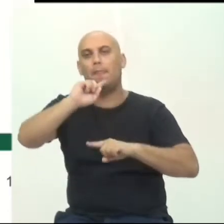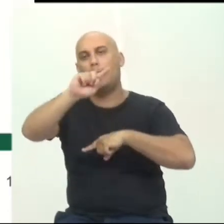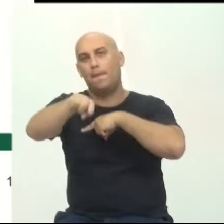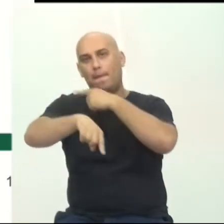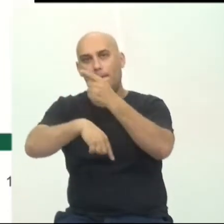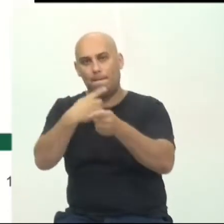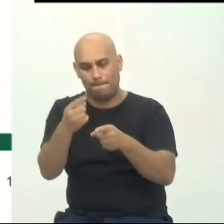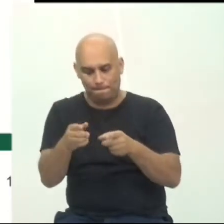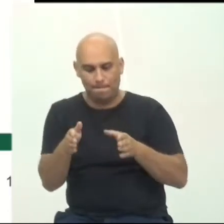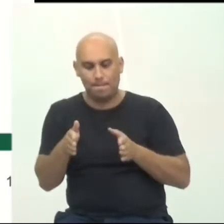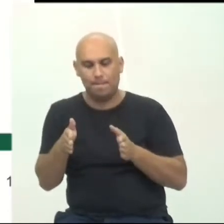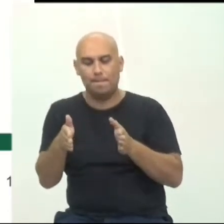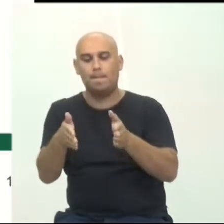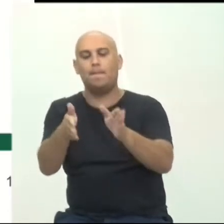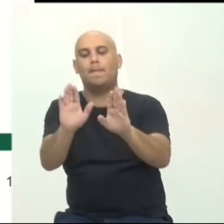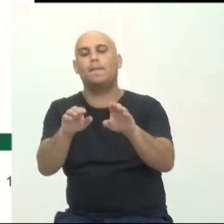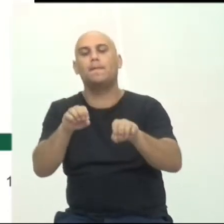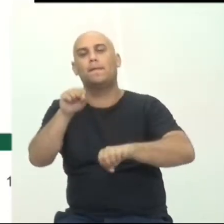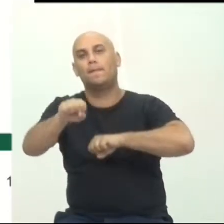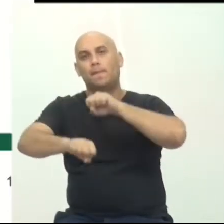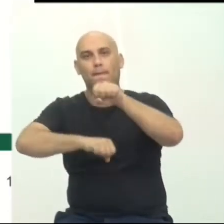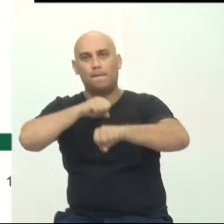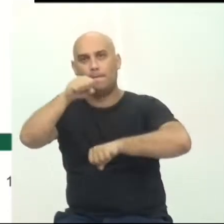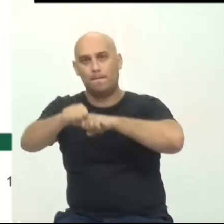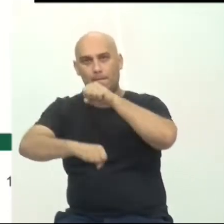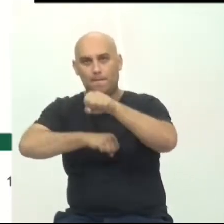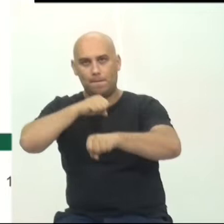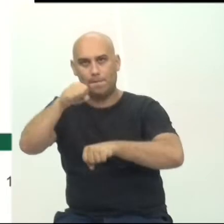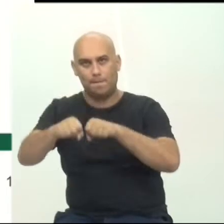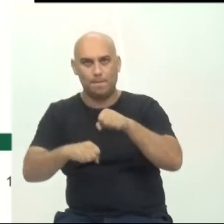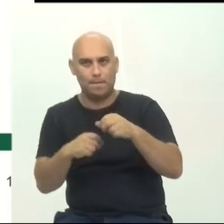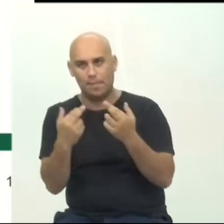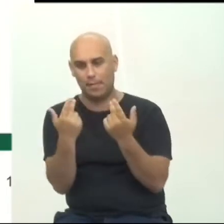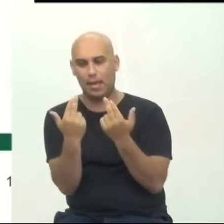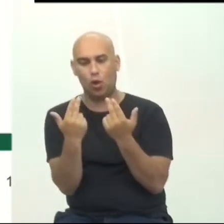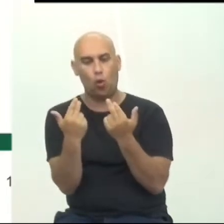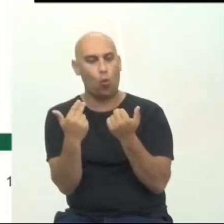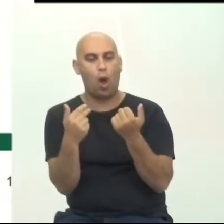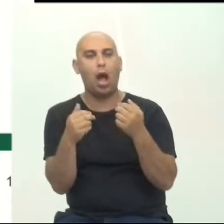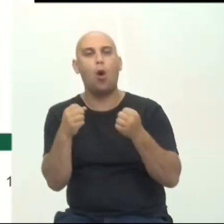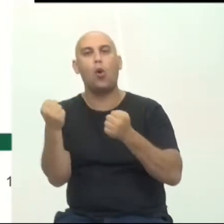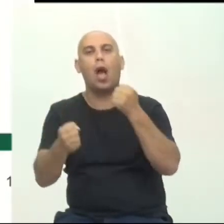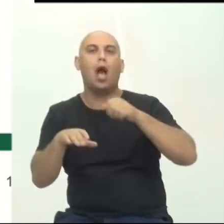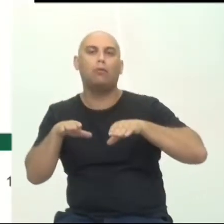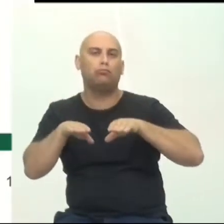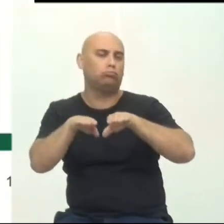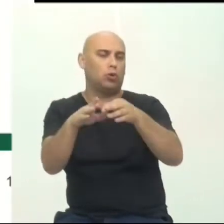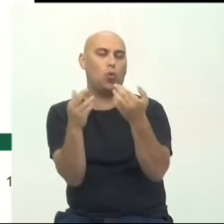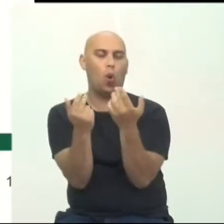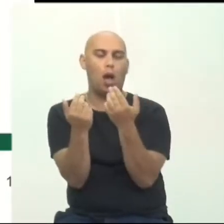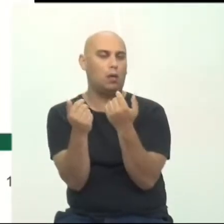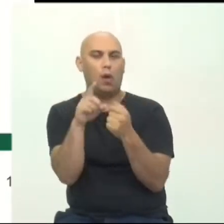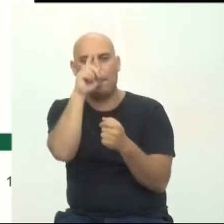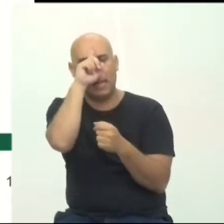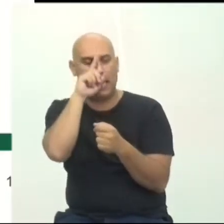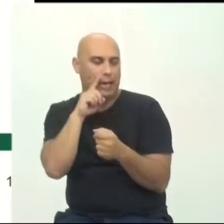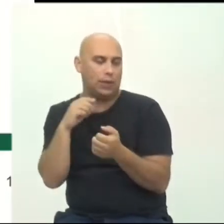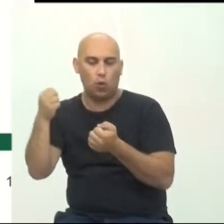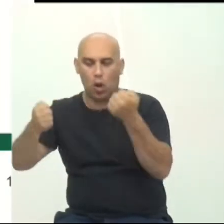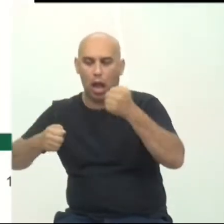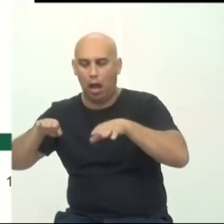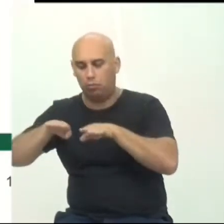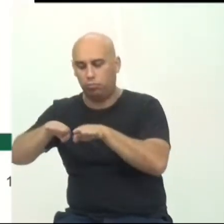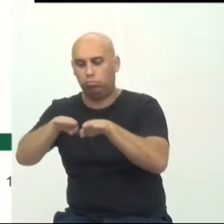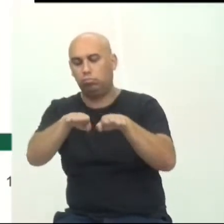a ciclovia unidirecional no sentido do trânsito, no caso do amarelinho, assim, né, do